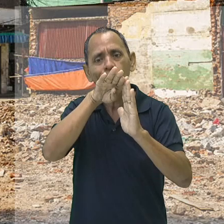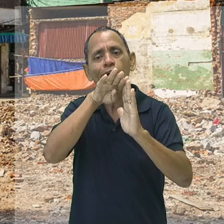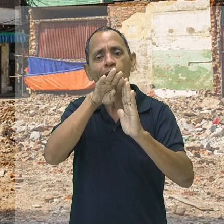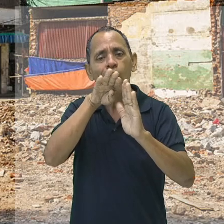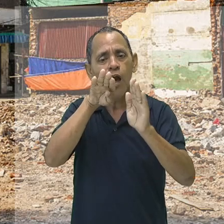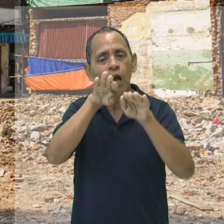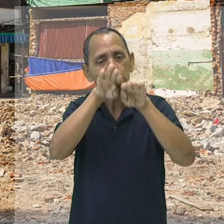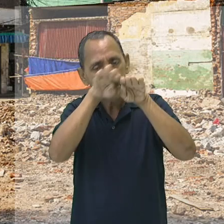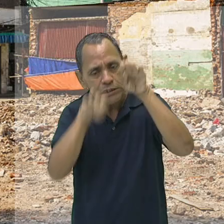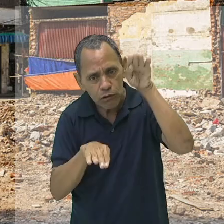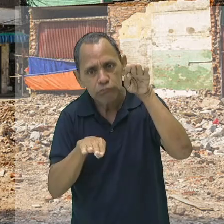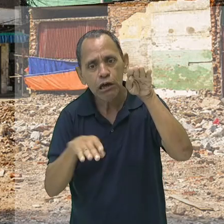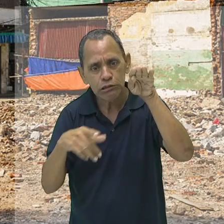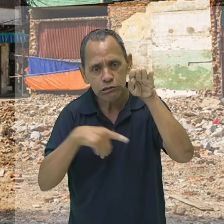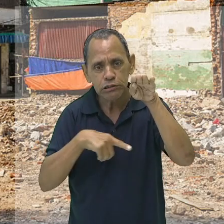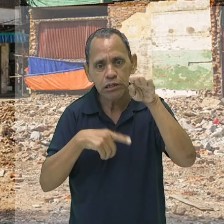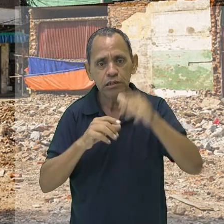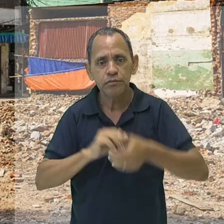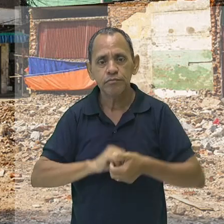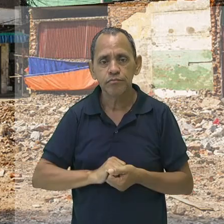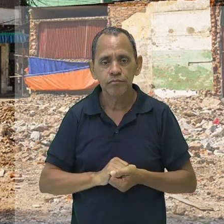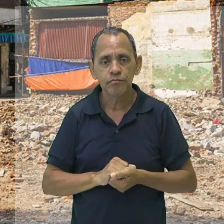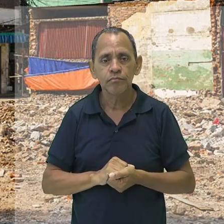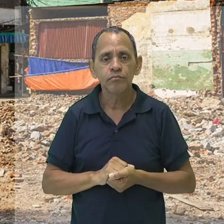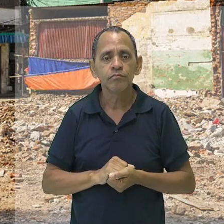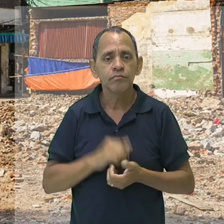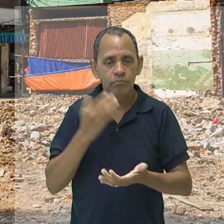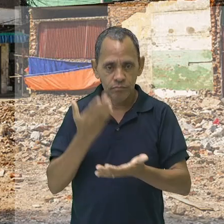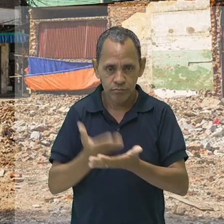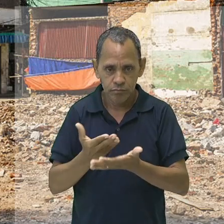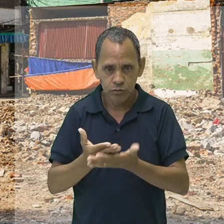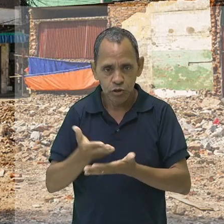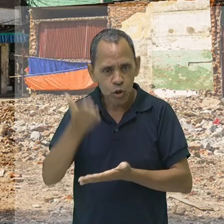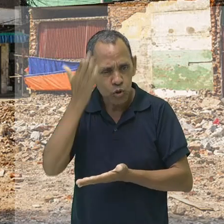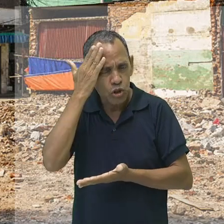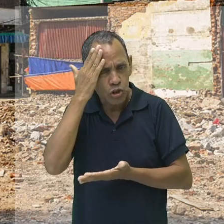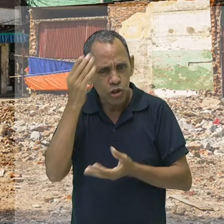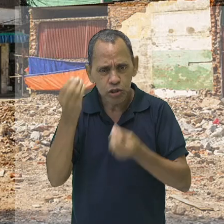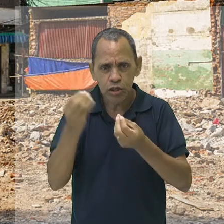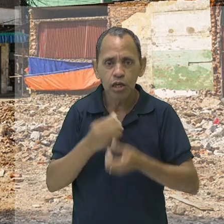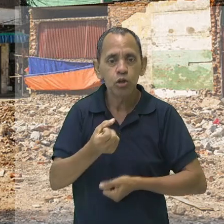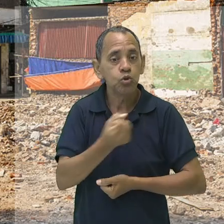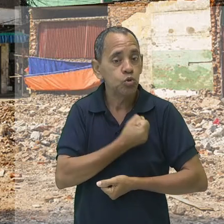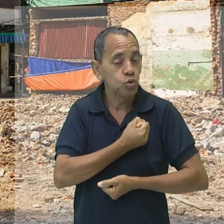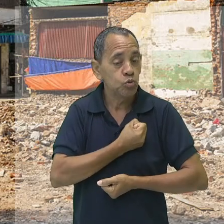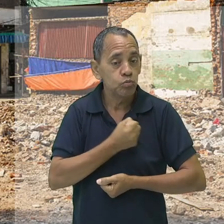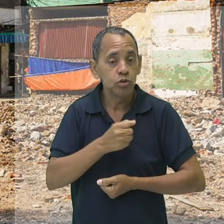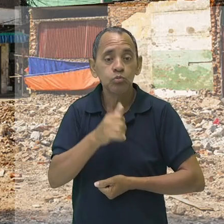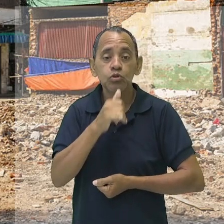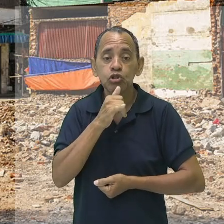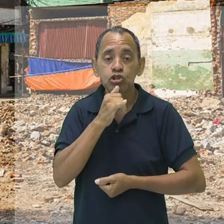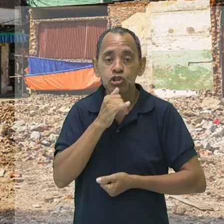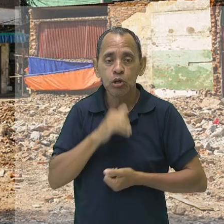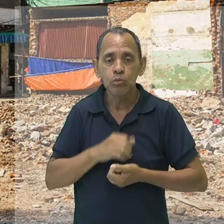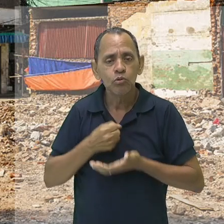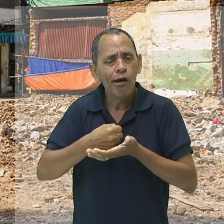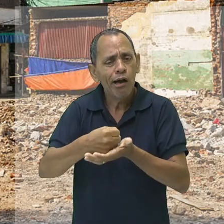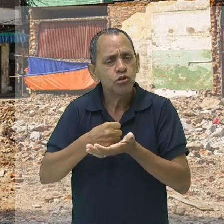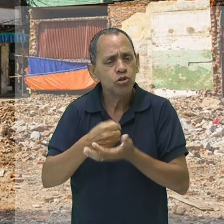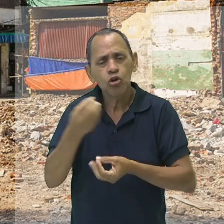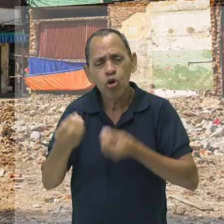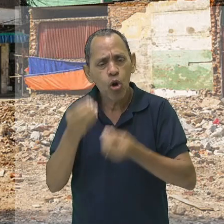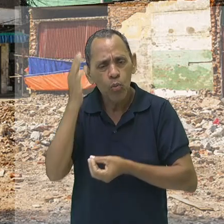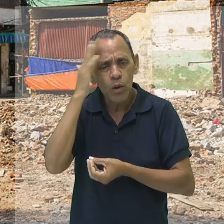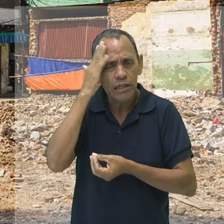necessariamente a partir das histórias. Essa aula, pessoal, a gente vai tentar entender em números, por exemplo, o que esses números ajudam a gente a